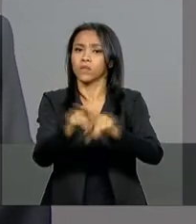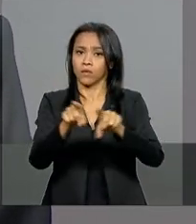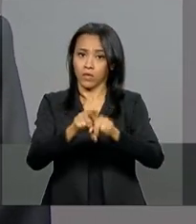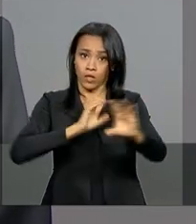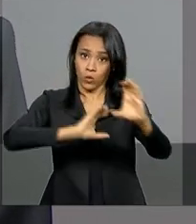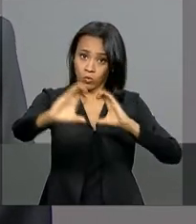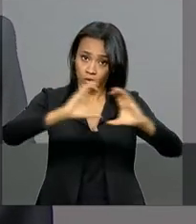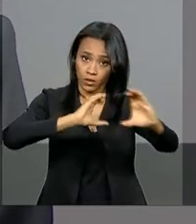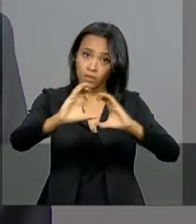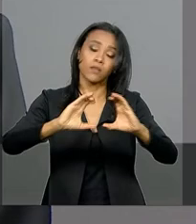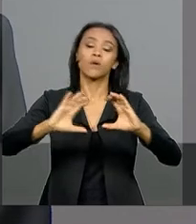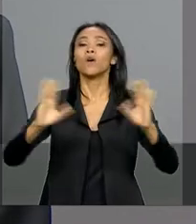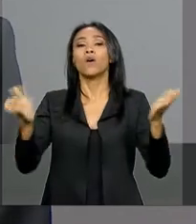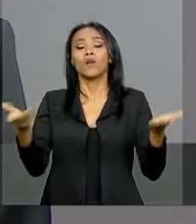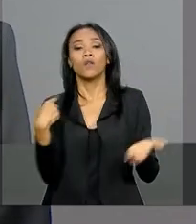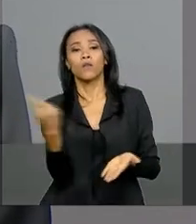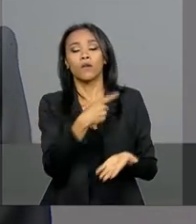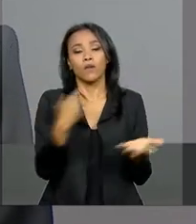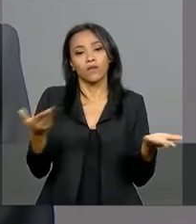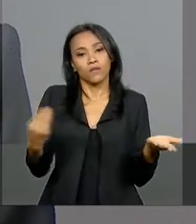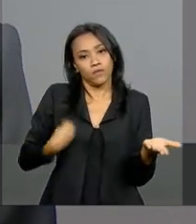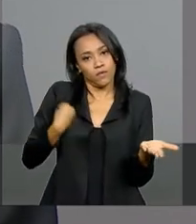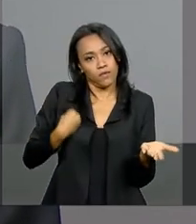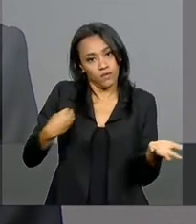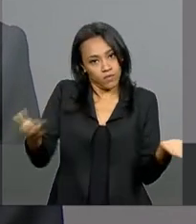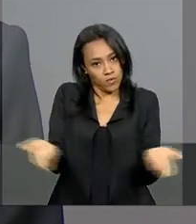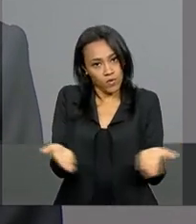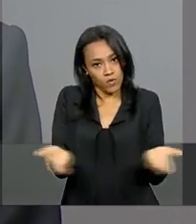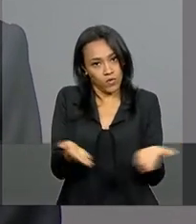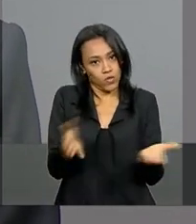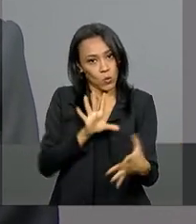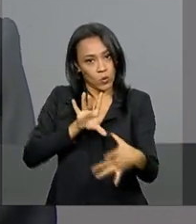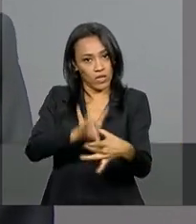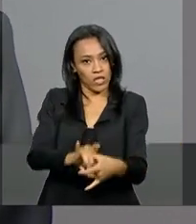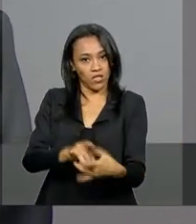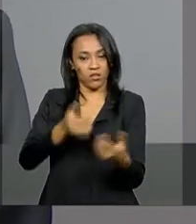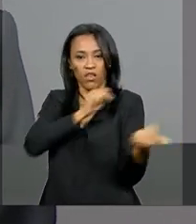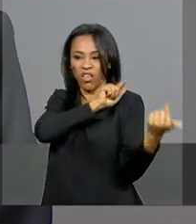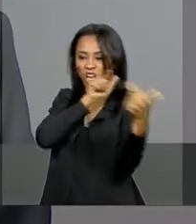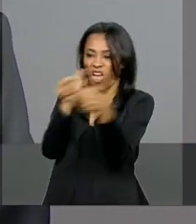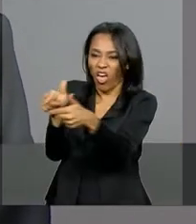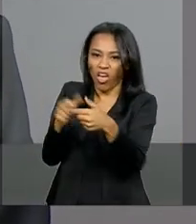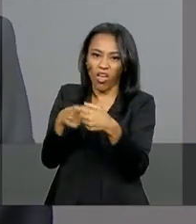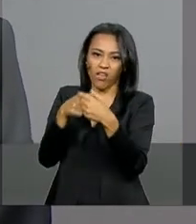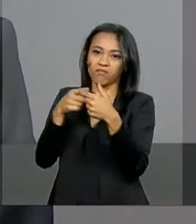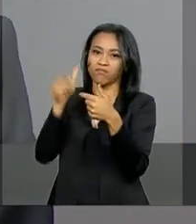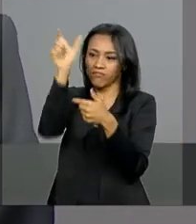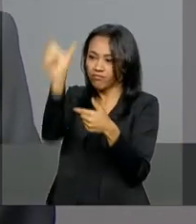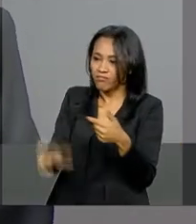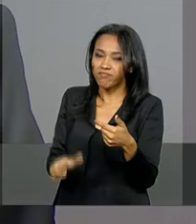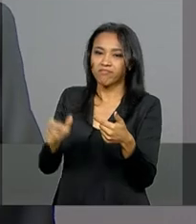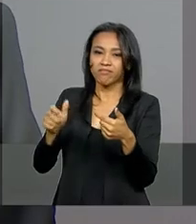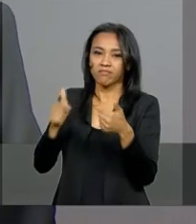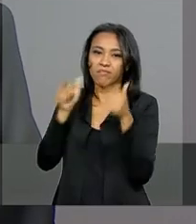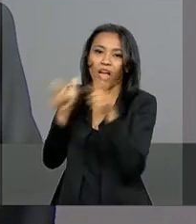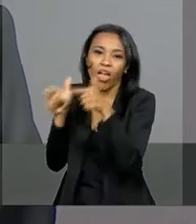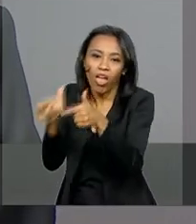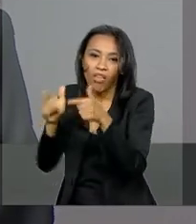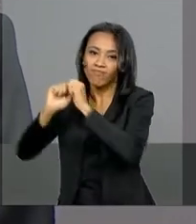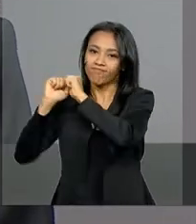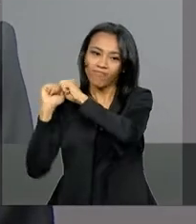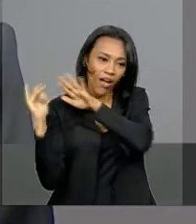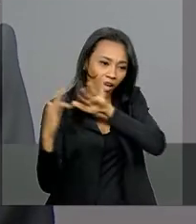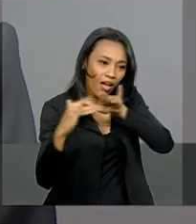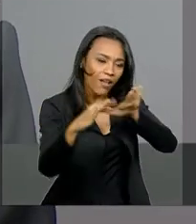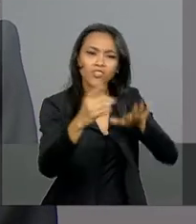vivemos uma era em que reputações são arrasadas ao mero clique do